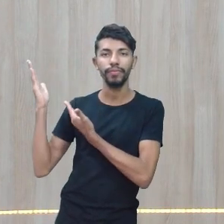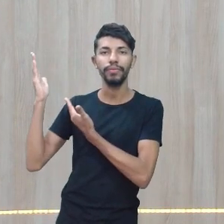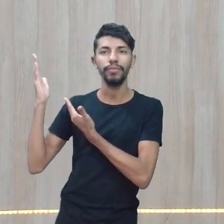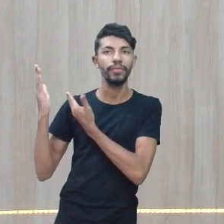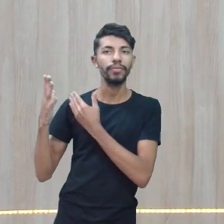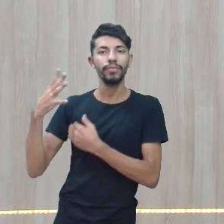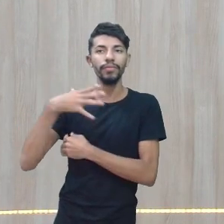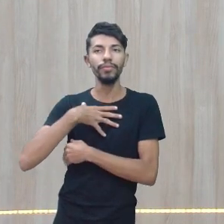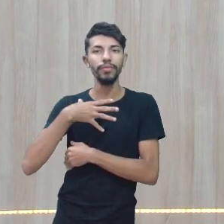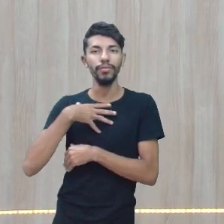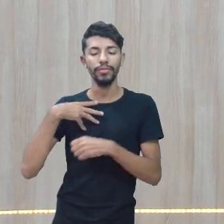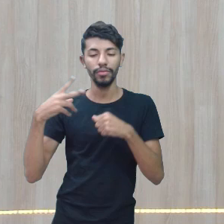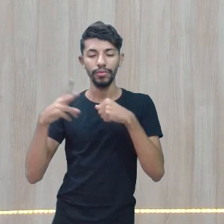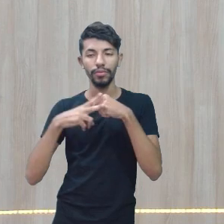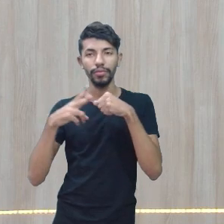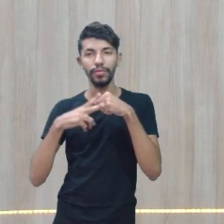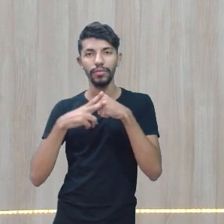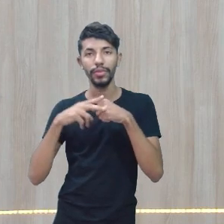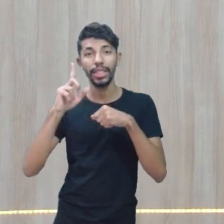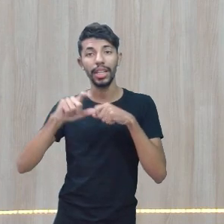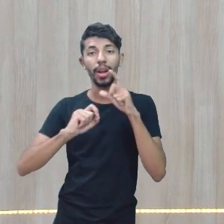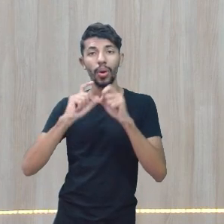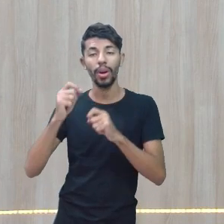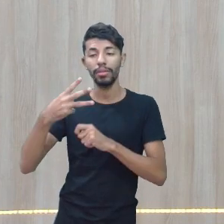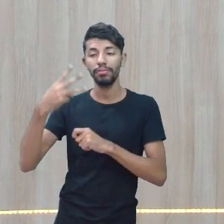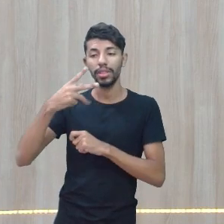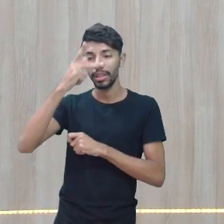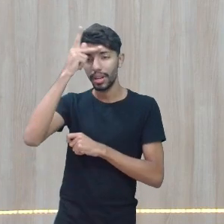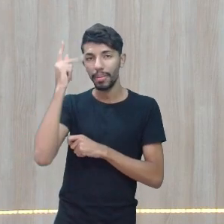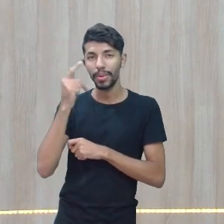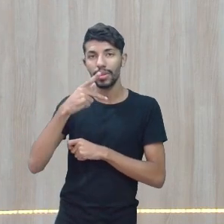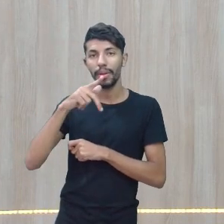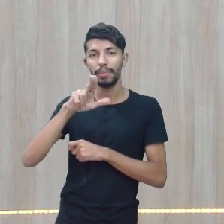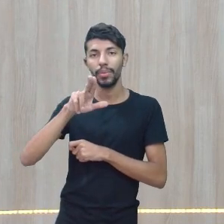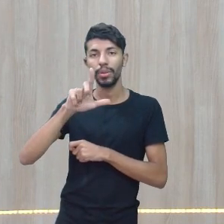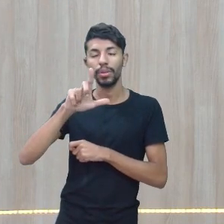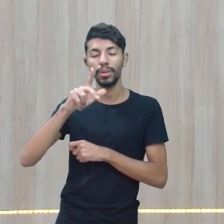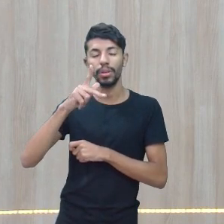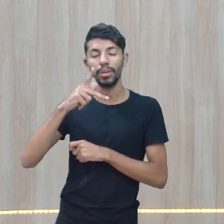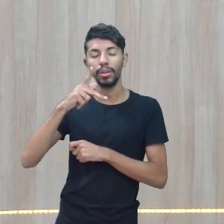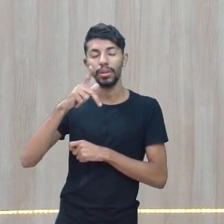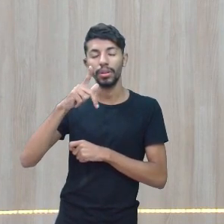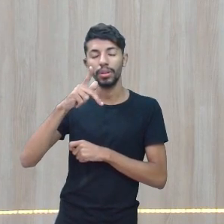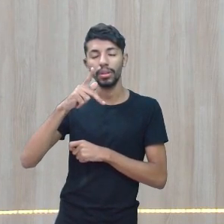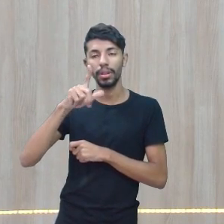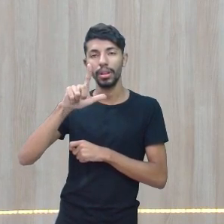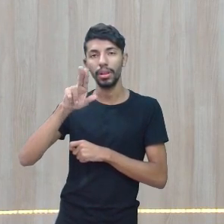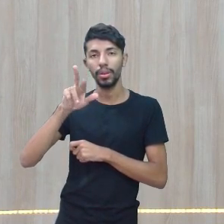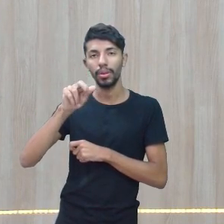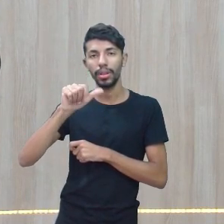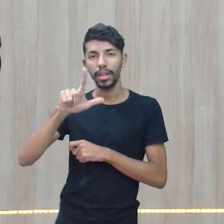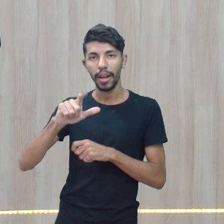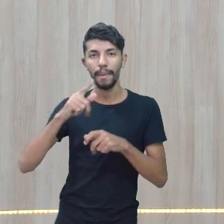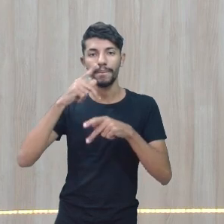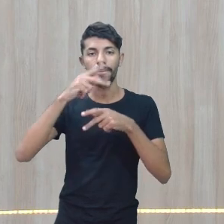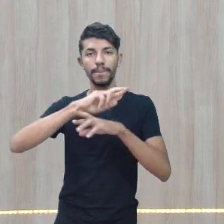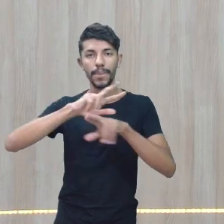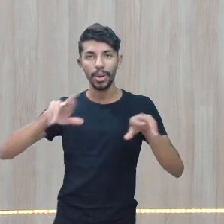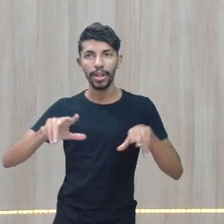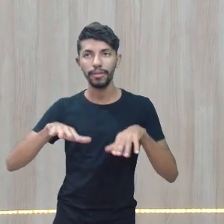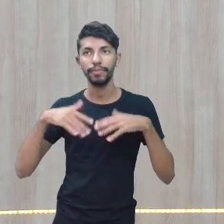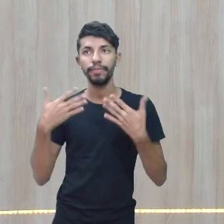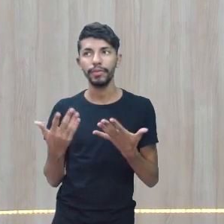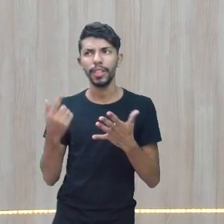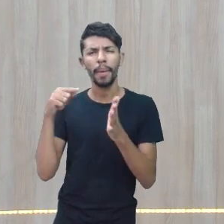esta posição do verbo, que é a terceira pessoa do plural, não é? Fazendo esta pergunta também no meio da oração, quando estamos